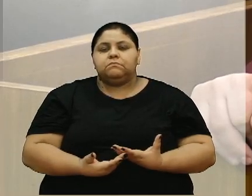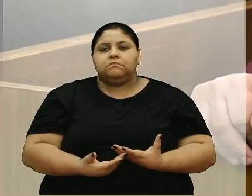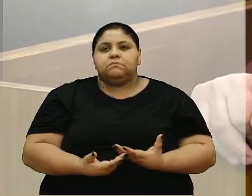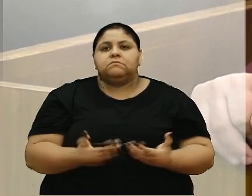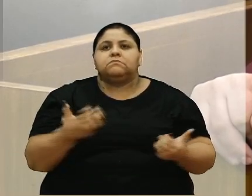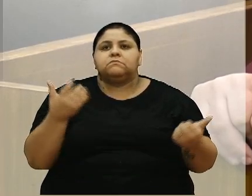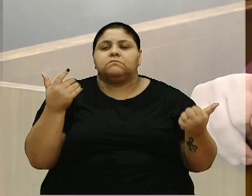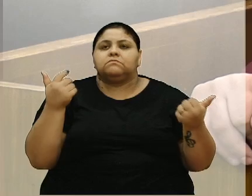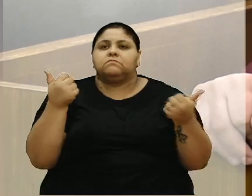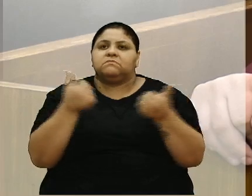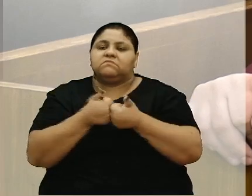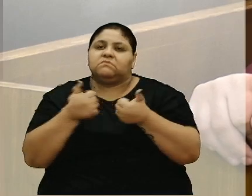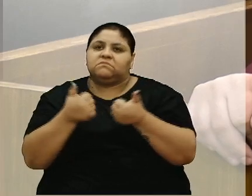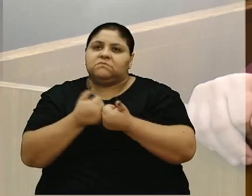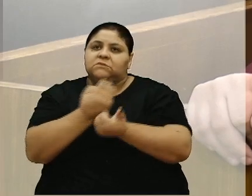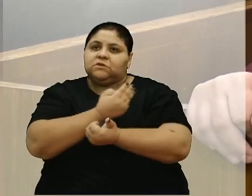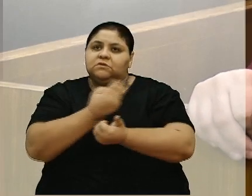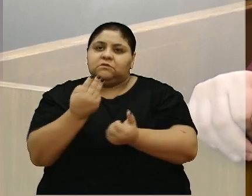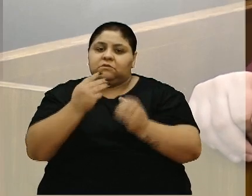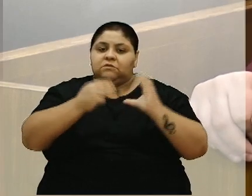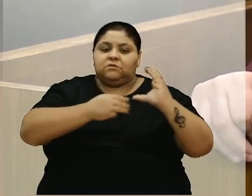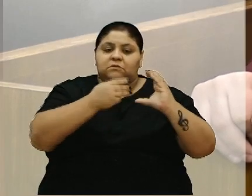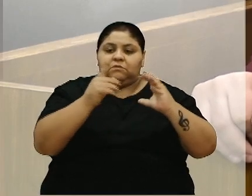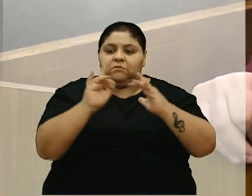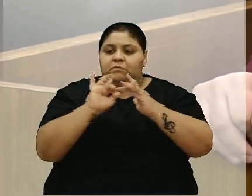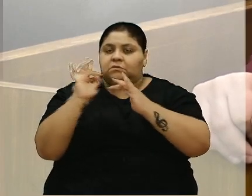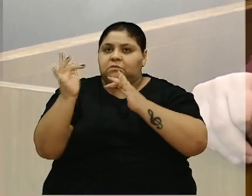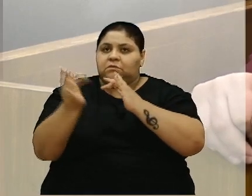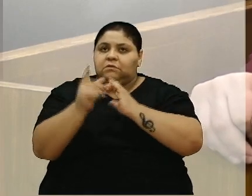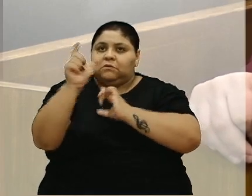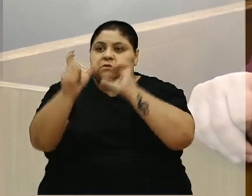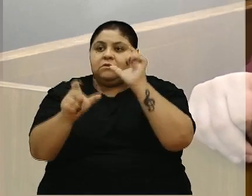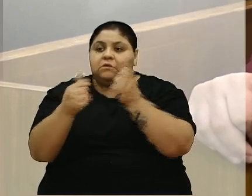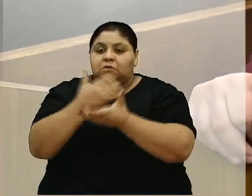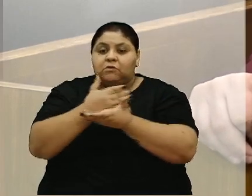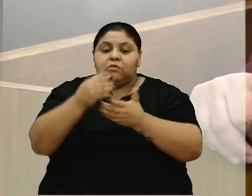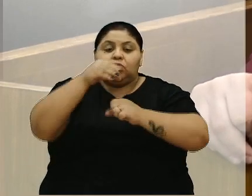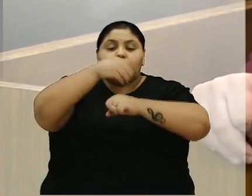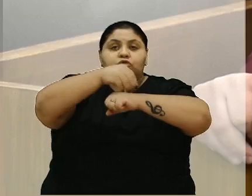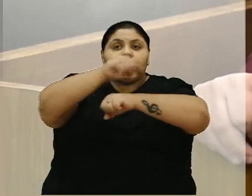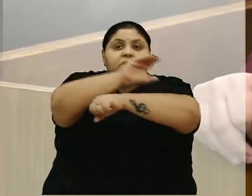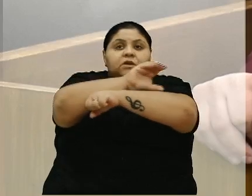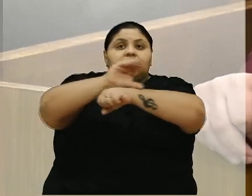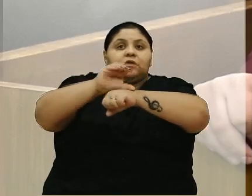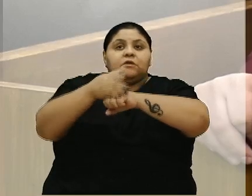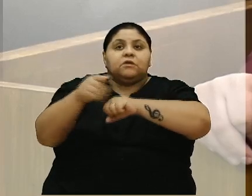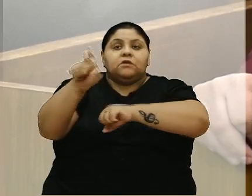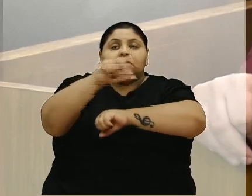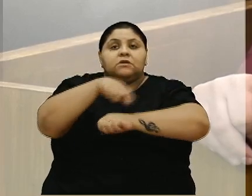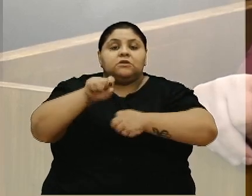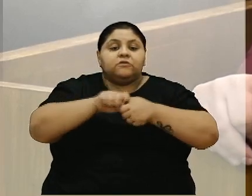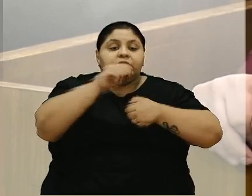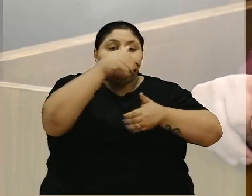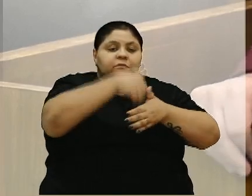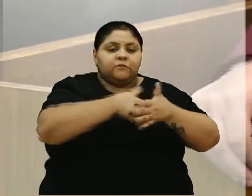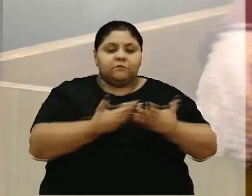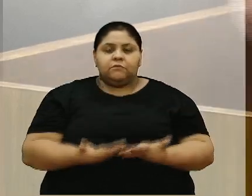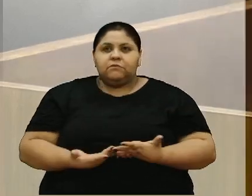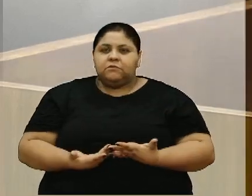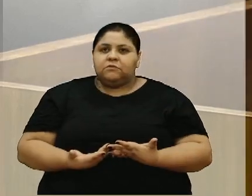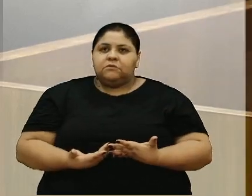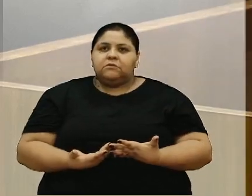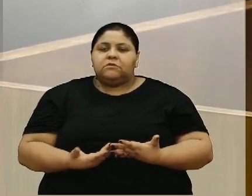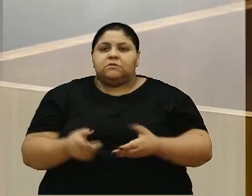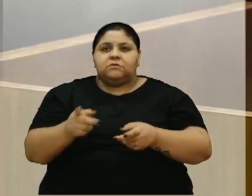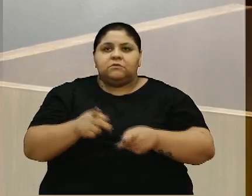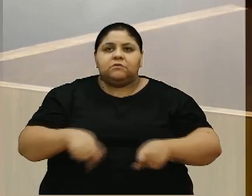através, né, do site da Câmara, das redes sociais, para as pessoas começarem a sugerir os cursos. E a gente fazer uma votação. Olha, a